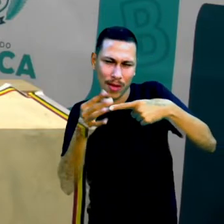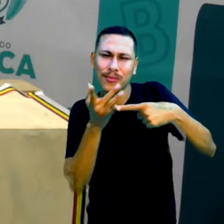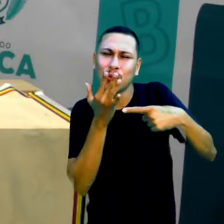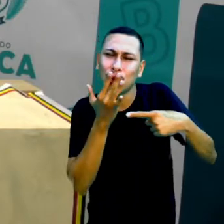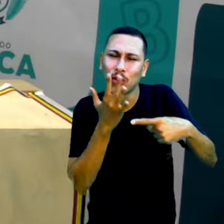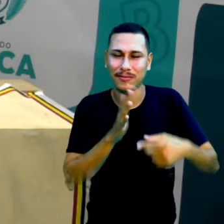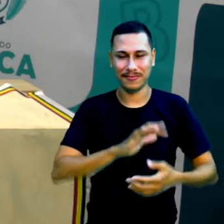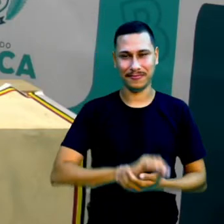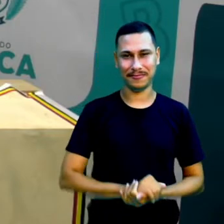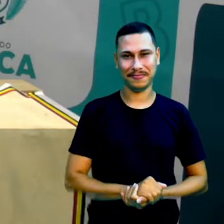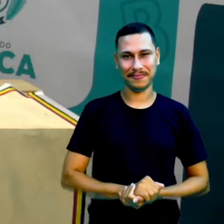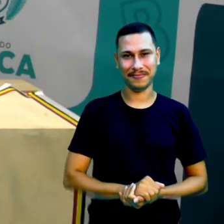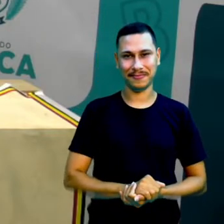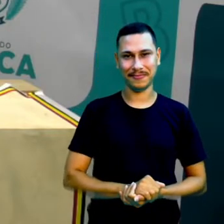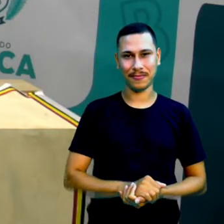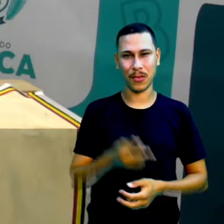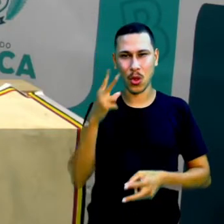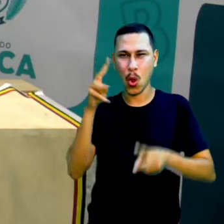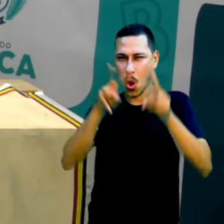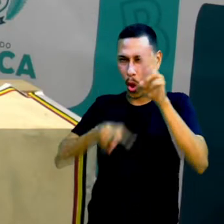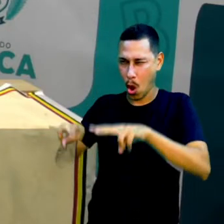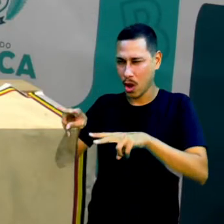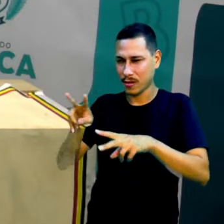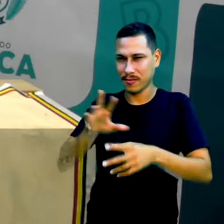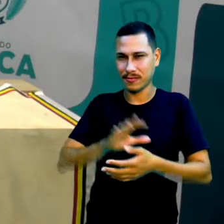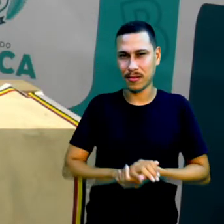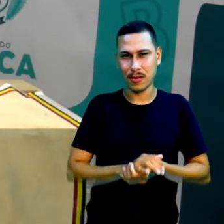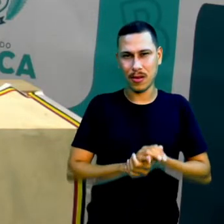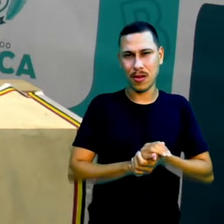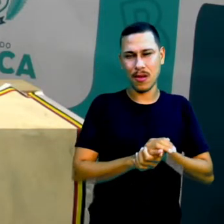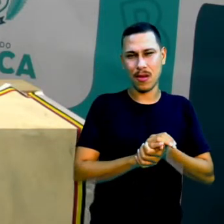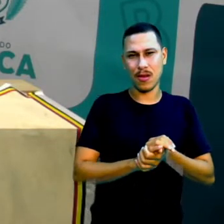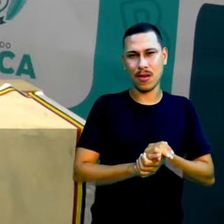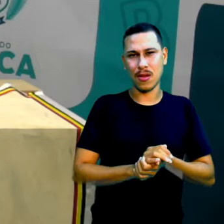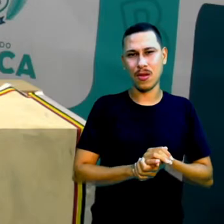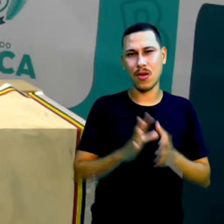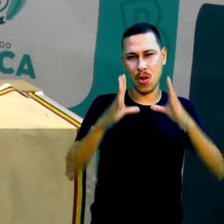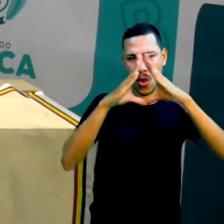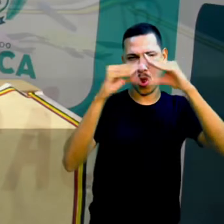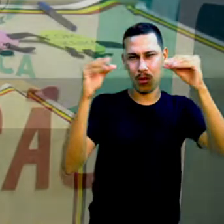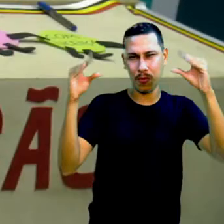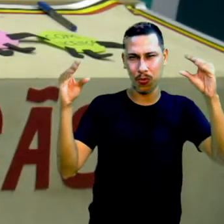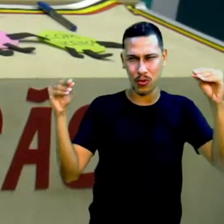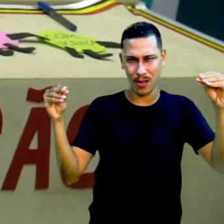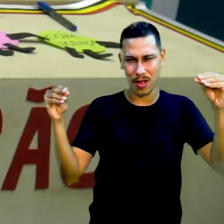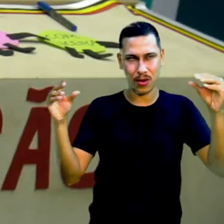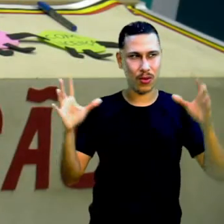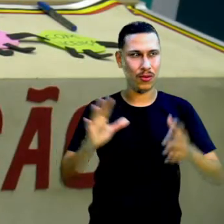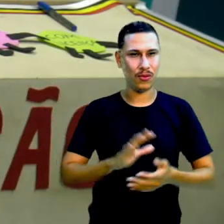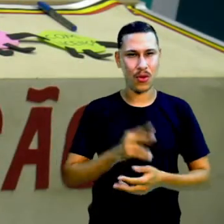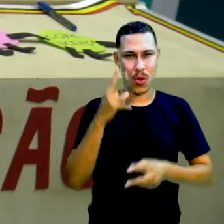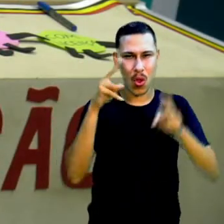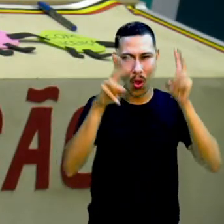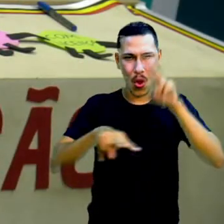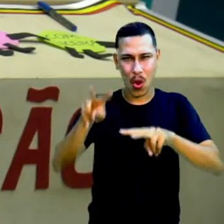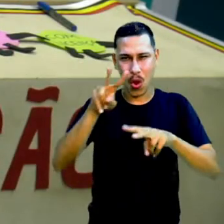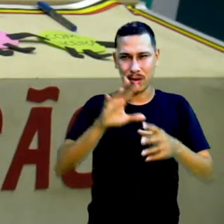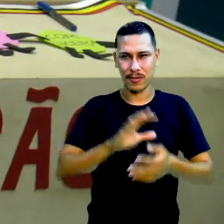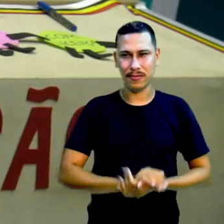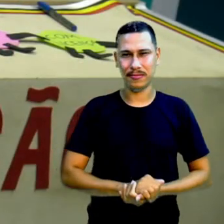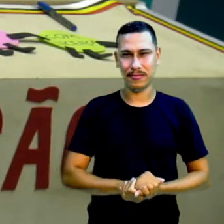colorida. Tia Ilma tirou os moldes do círculo com ó. Isso aqui,